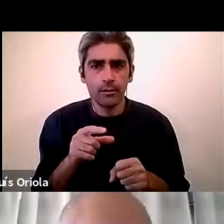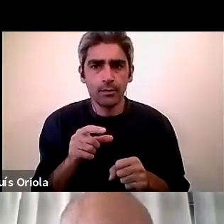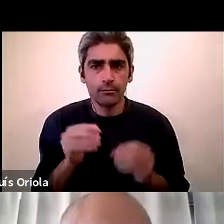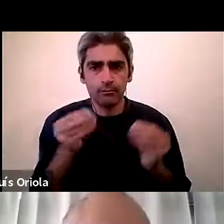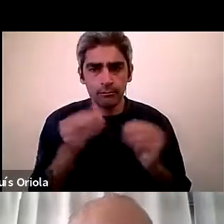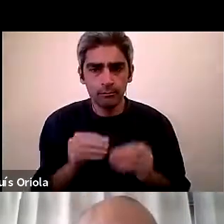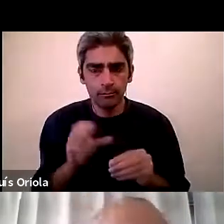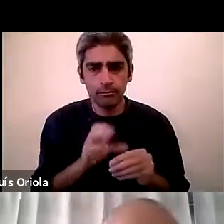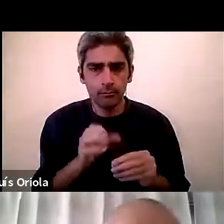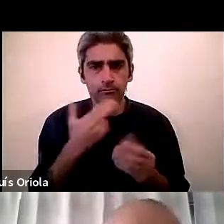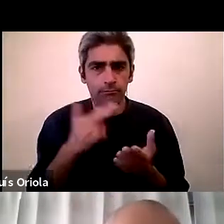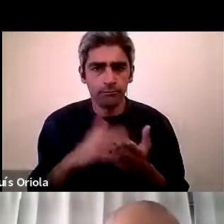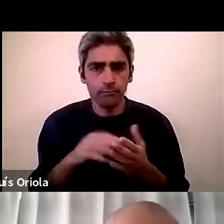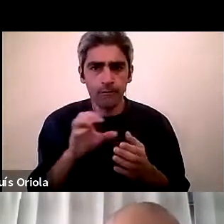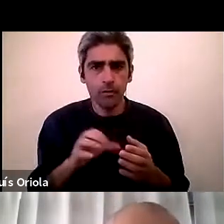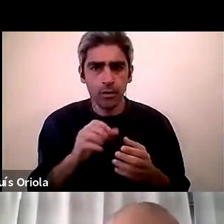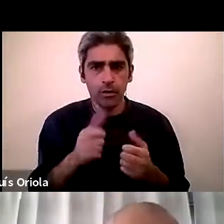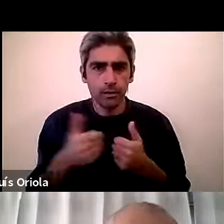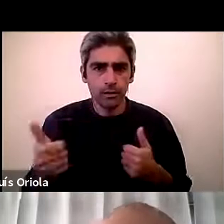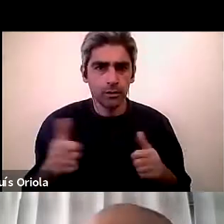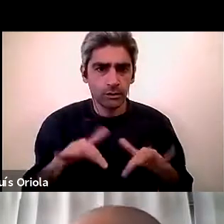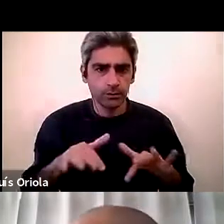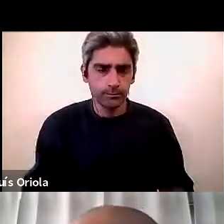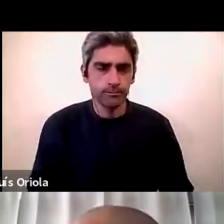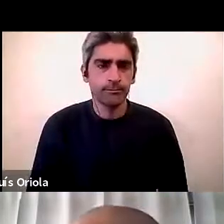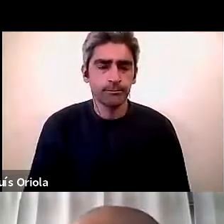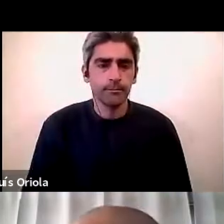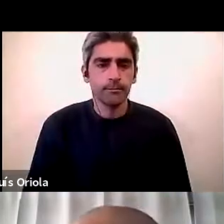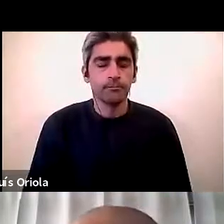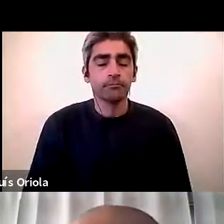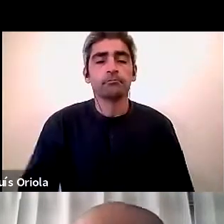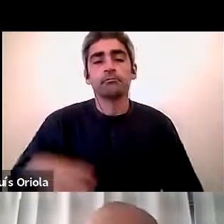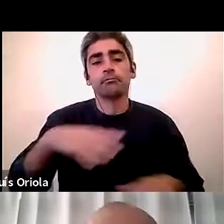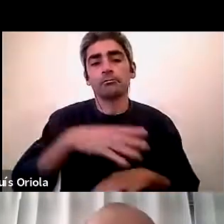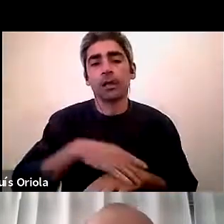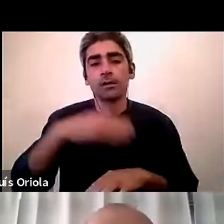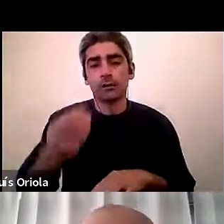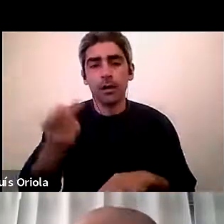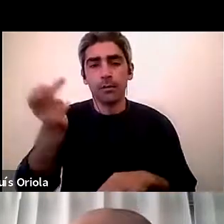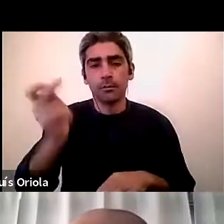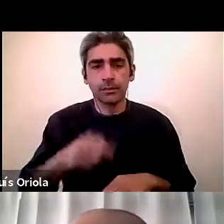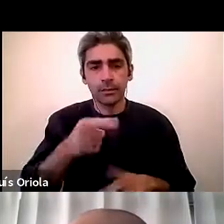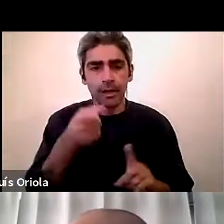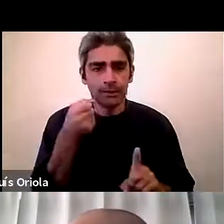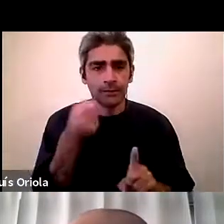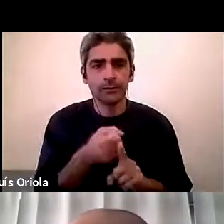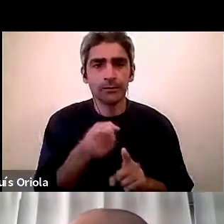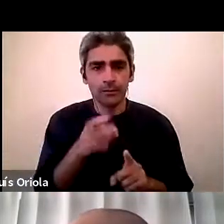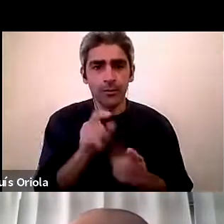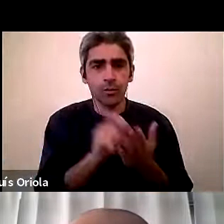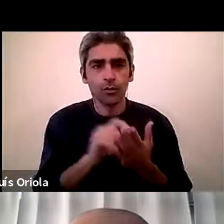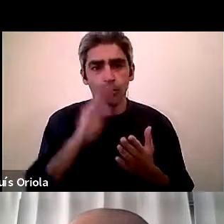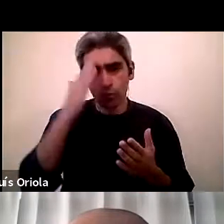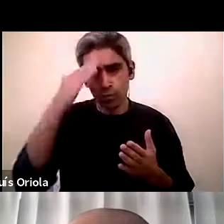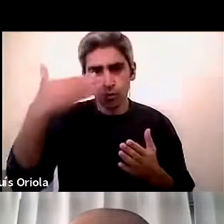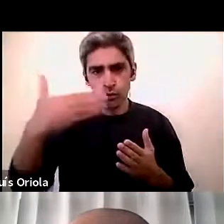elaborado ou realizado de forma remota. Mais tarde apareceu este desafio inscrito no ponto 1